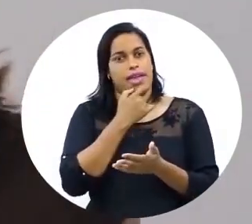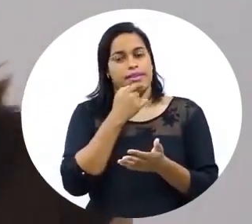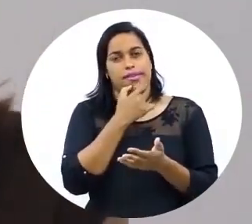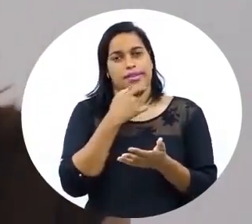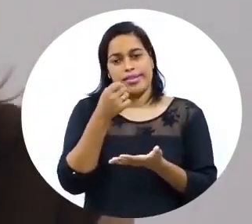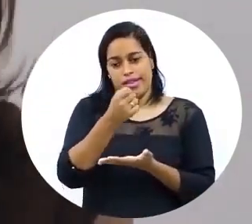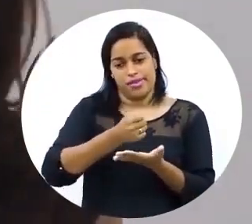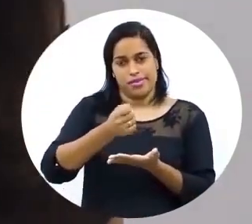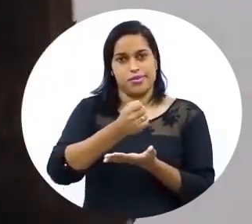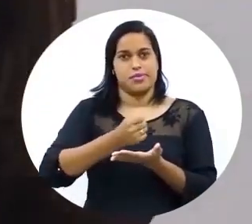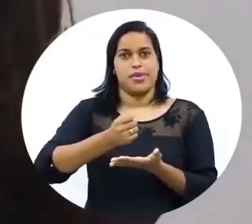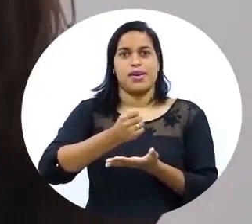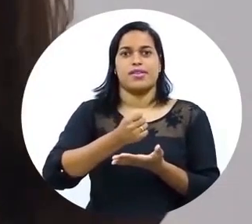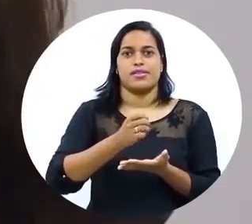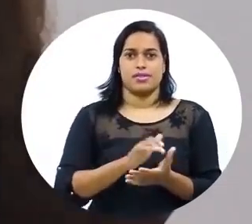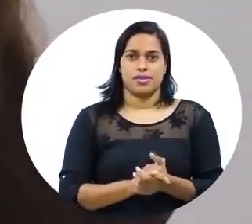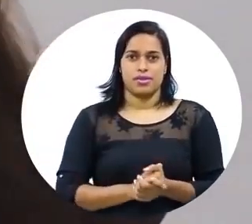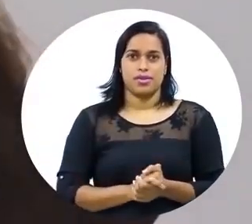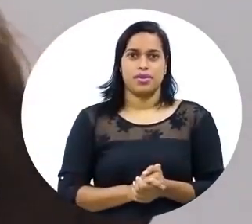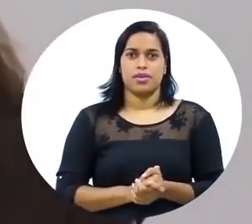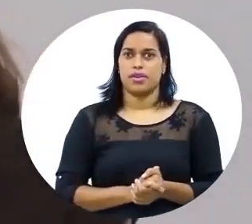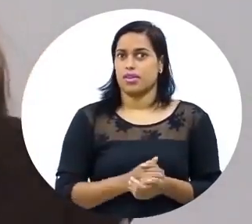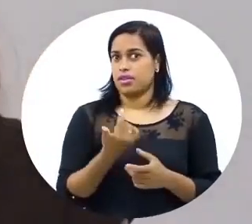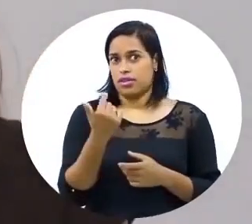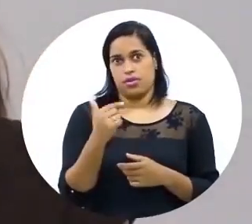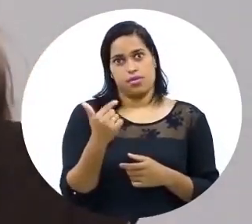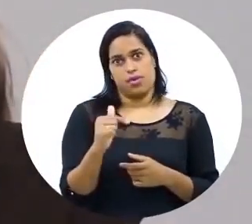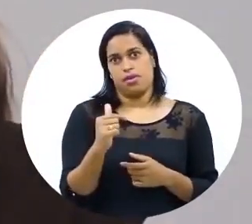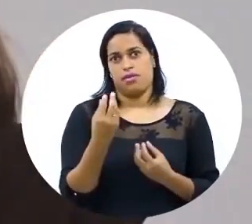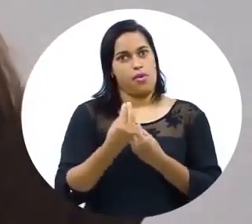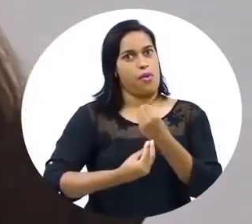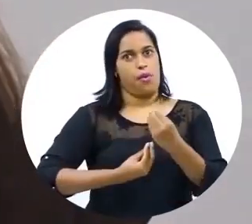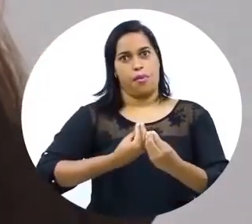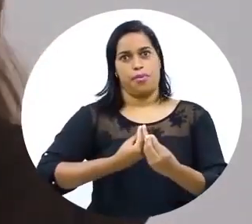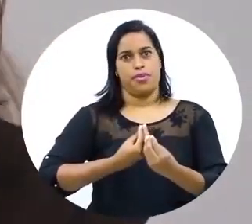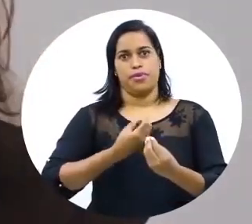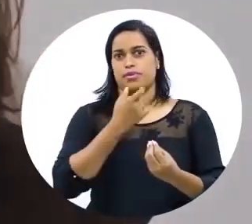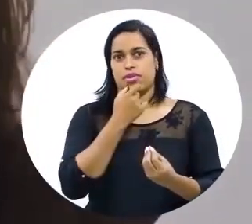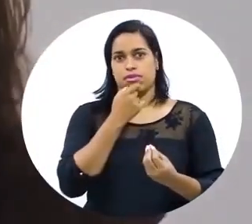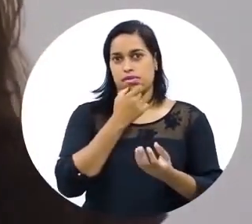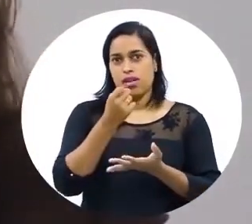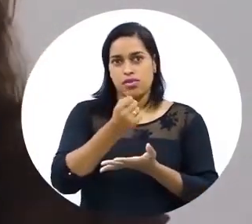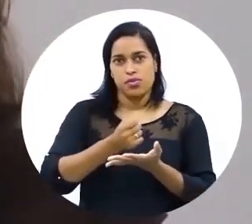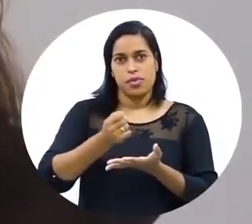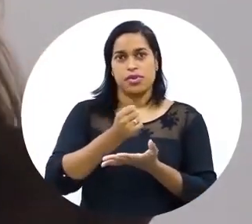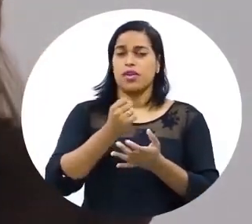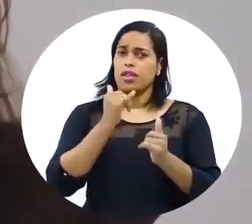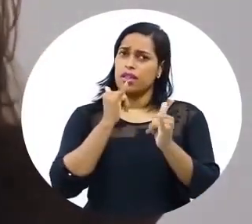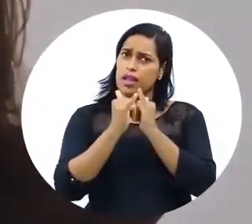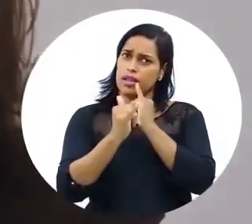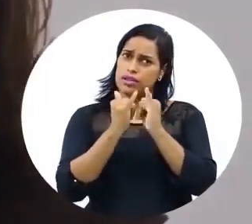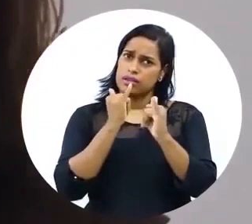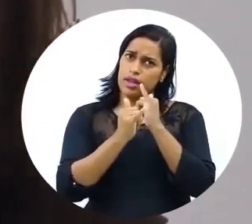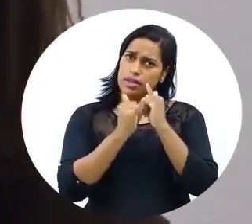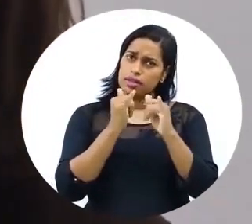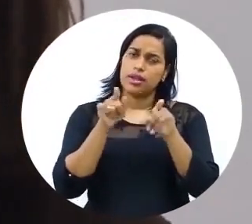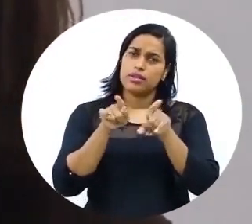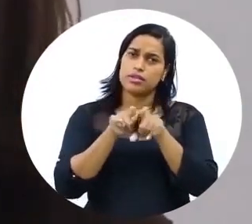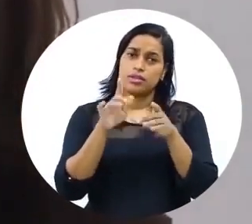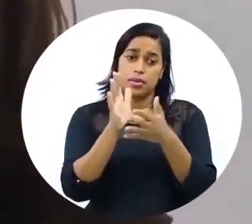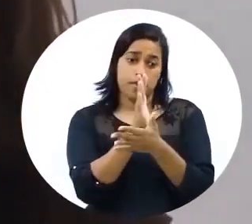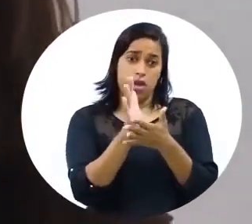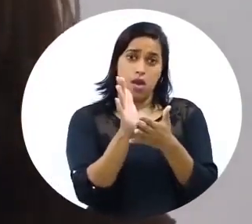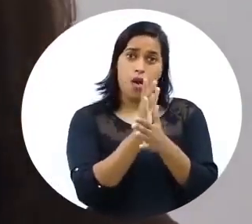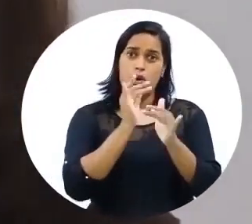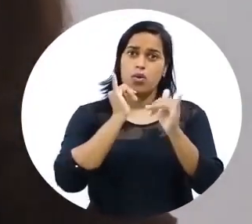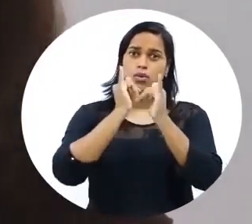table. Yes. Não vale como inglês básico, né? Então a gente tem, inclusive na internet, alguns sites